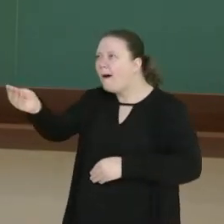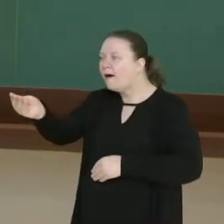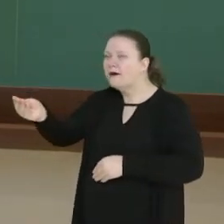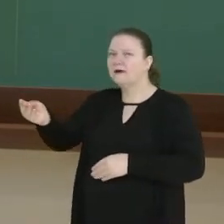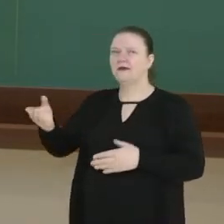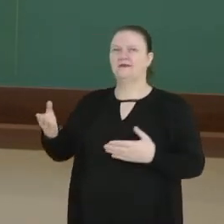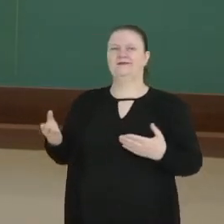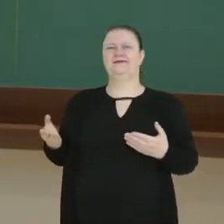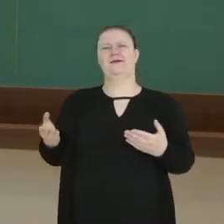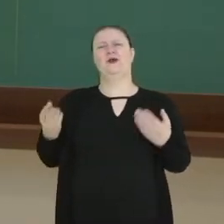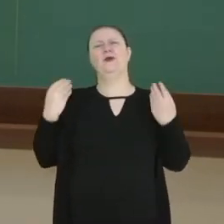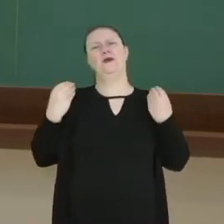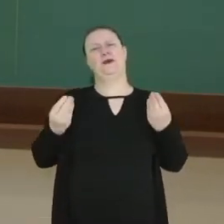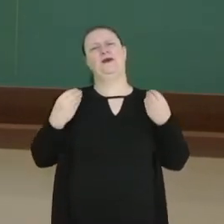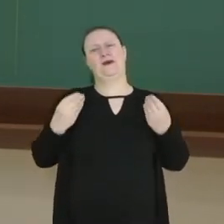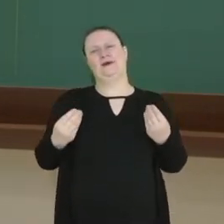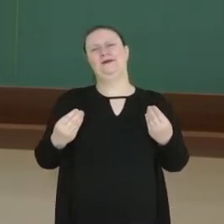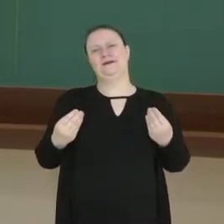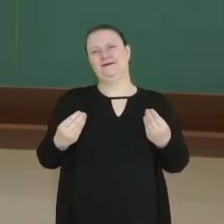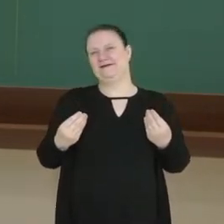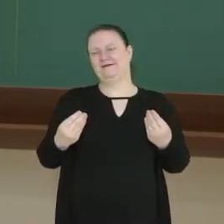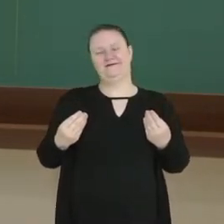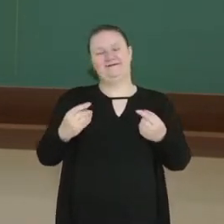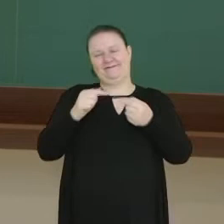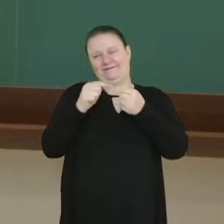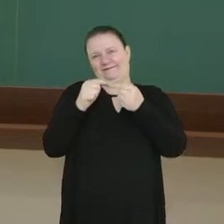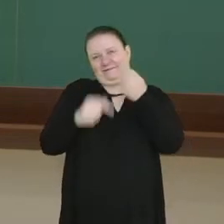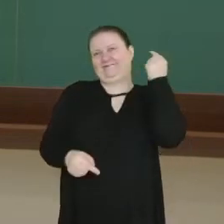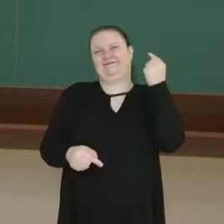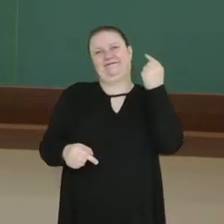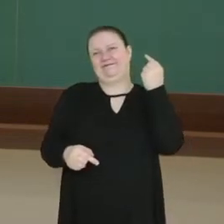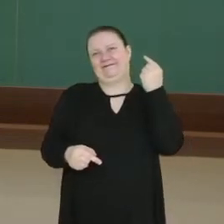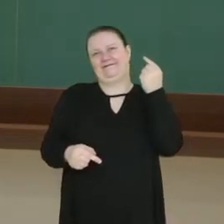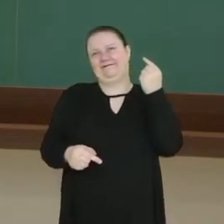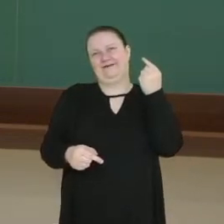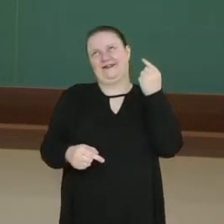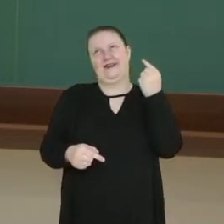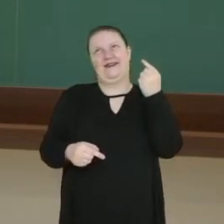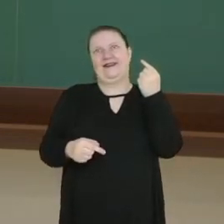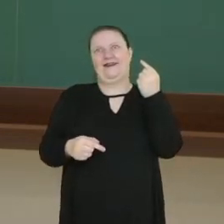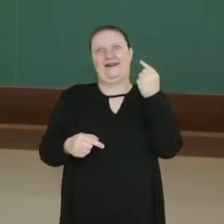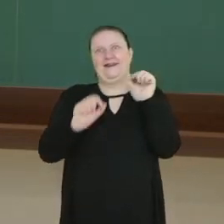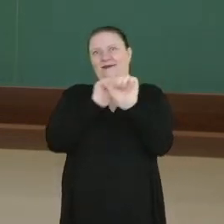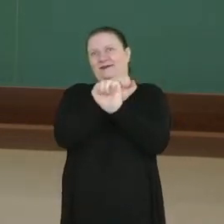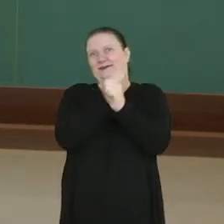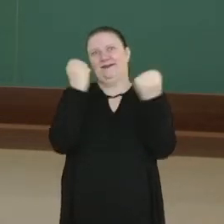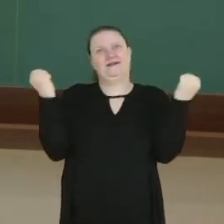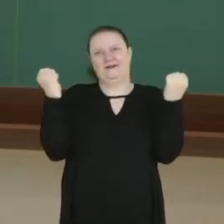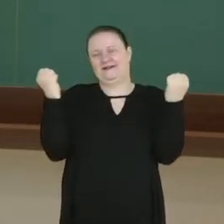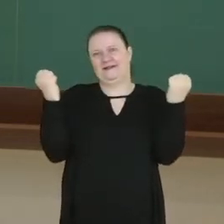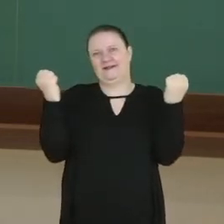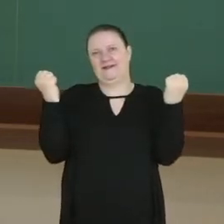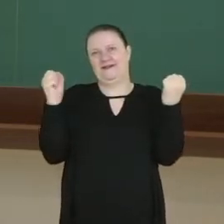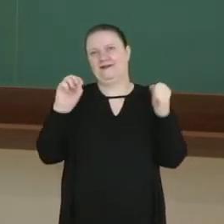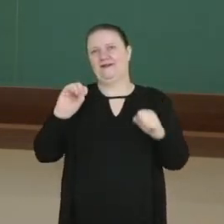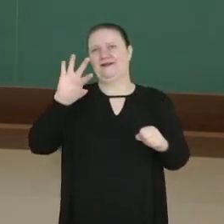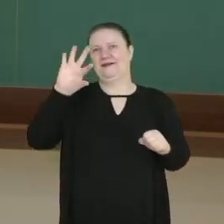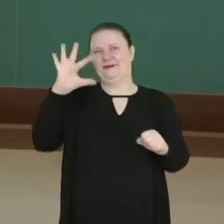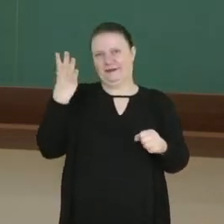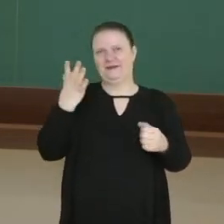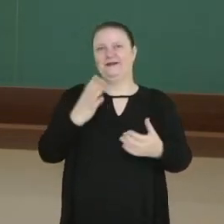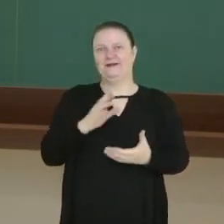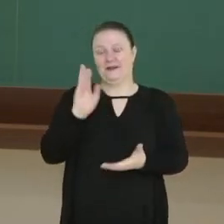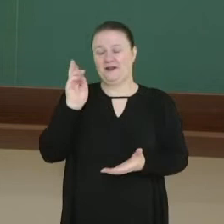que eu reclamei, né? Isso não é crível, né? Não é uma coisa que pode acontecer